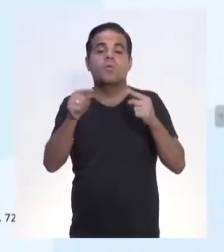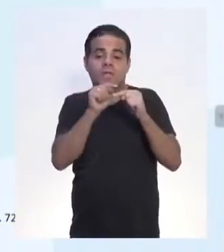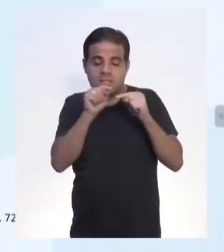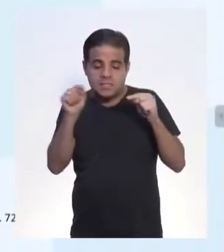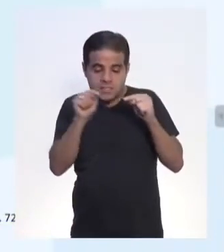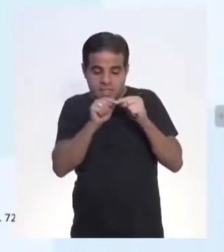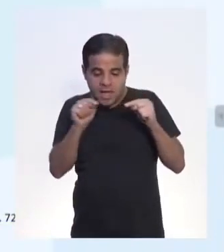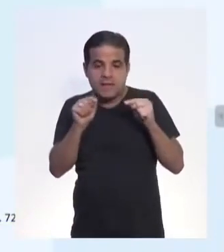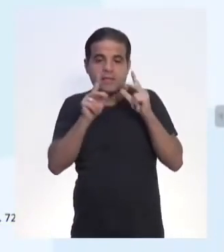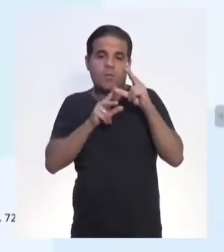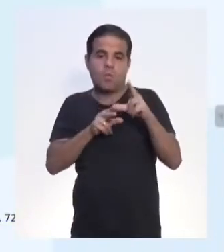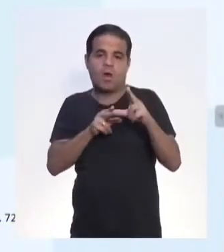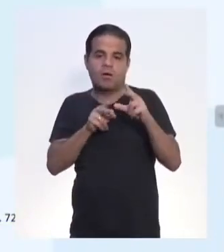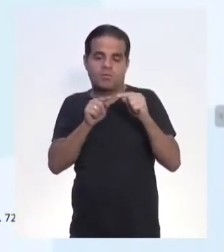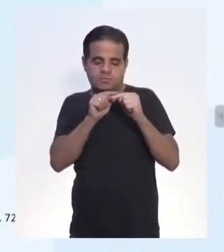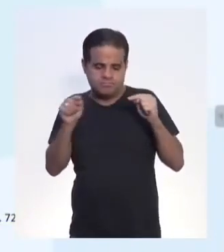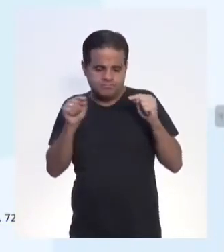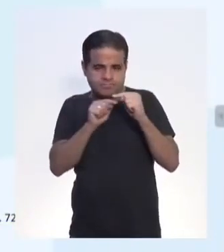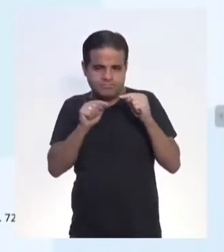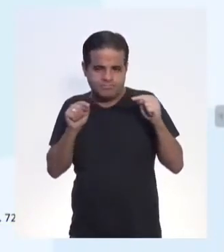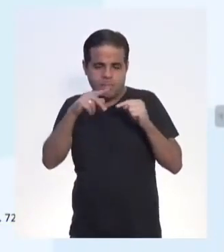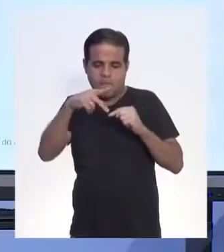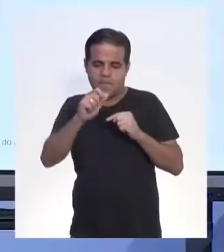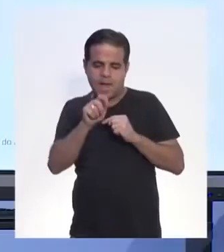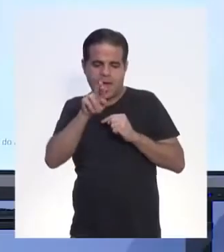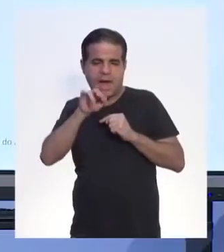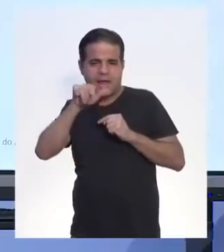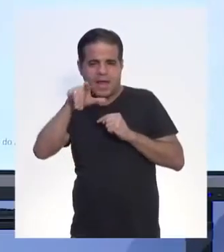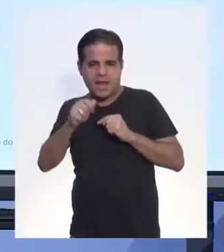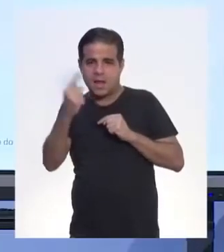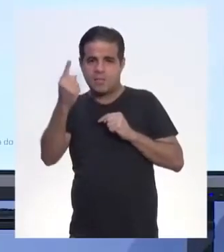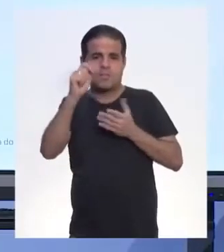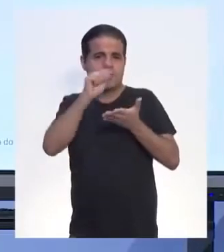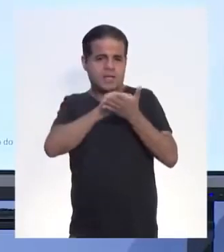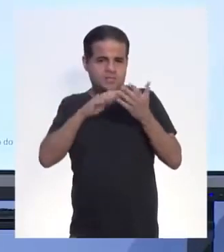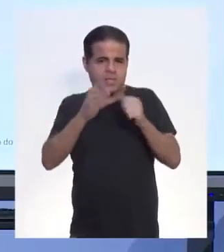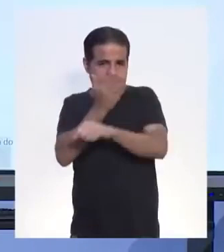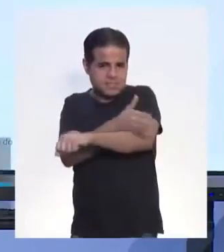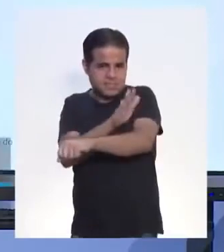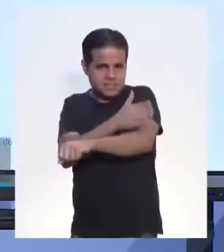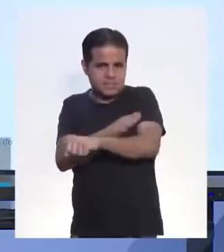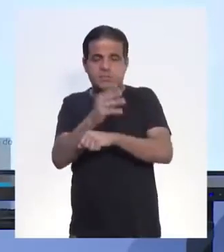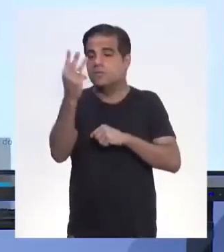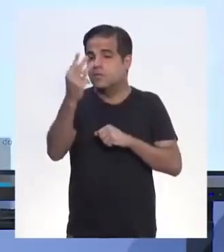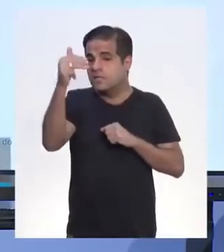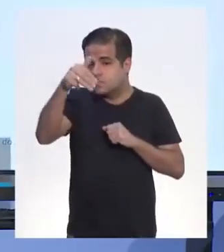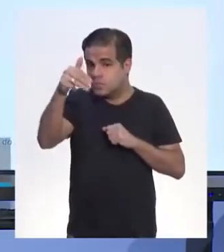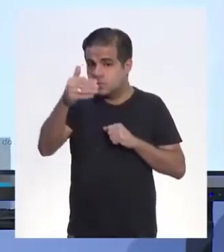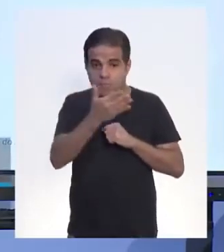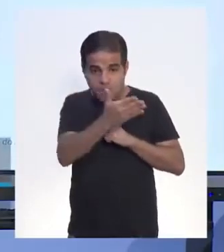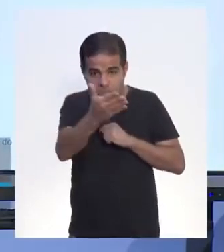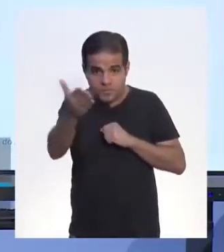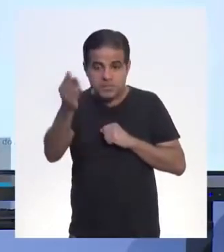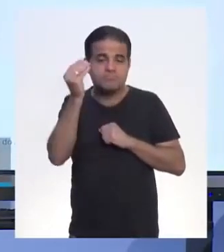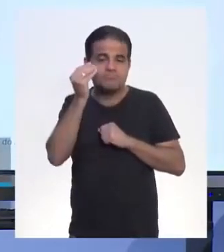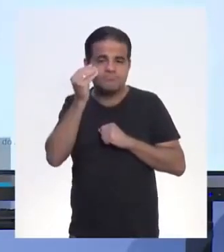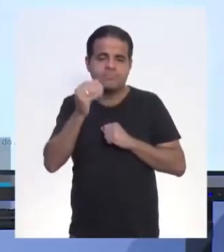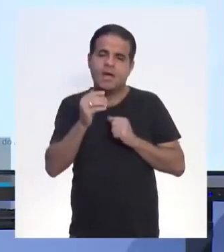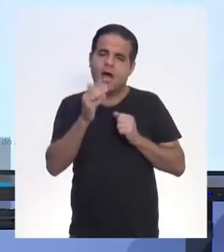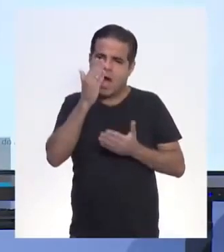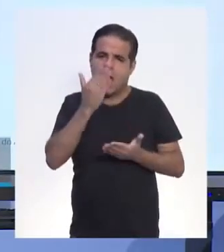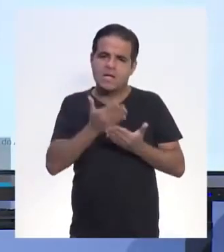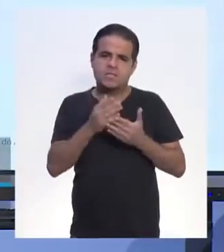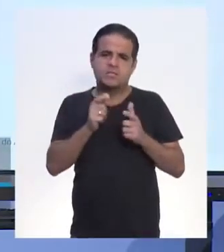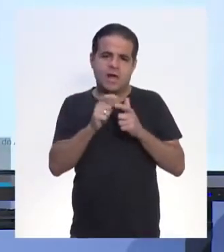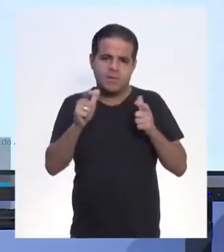são paralelas. Isso mesmo. Então, como é aí a primeira atividade, primeiro exercício, 3 minutinhos para vocês. Acredito que muitos já